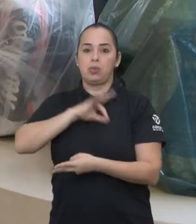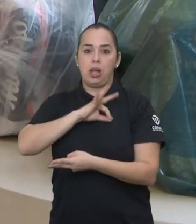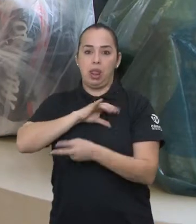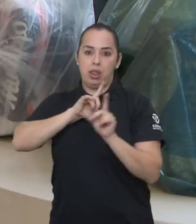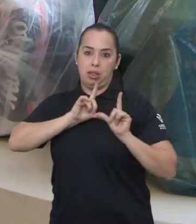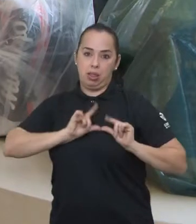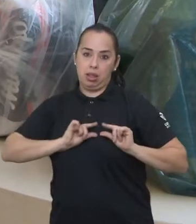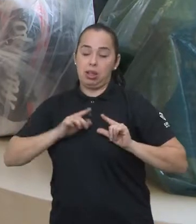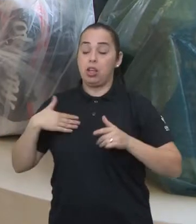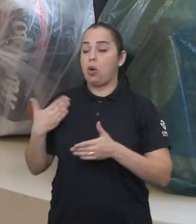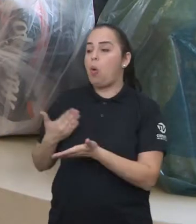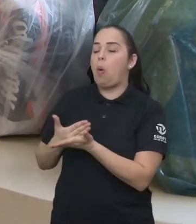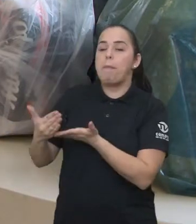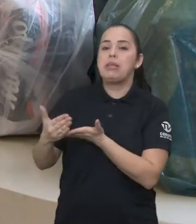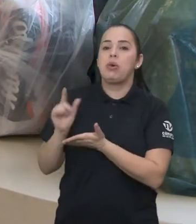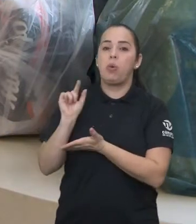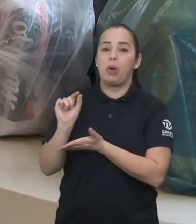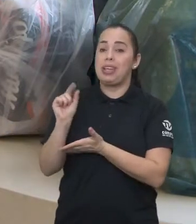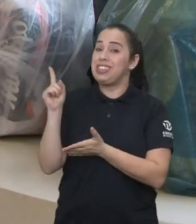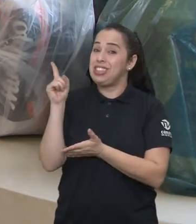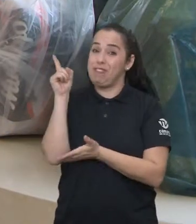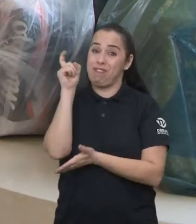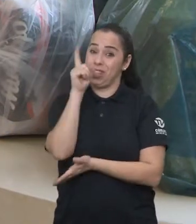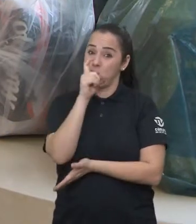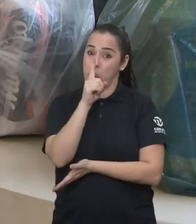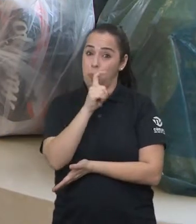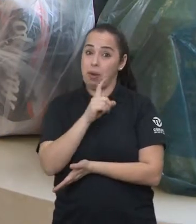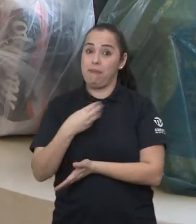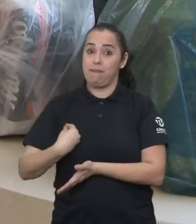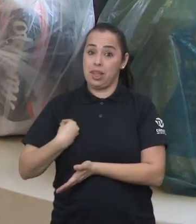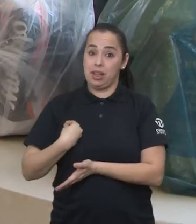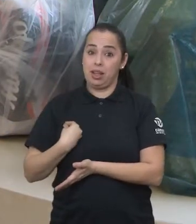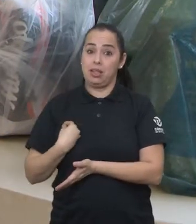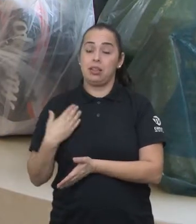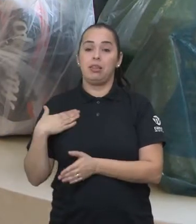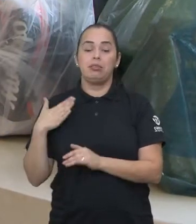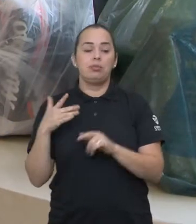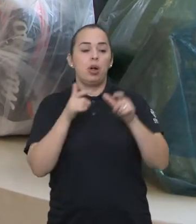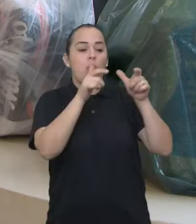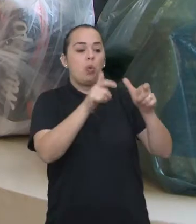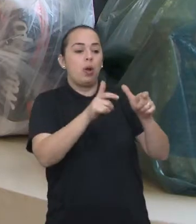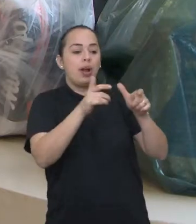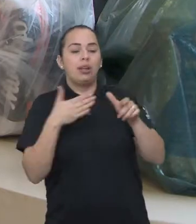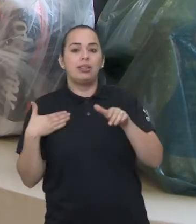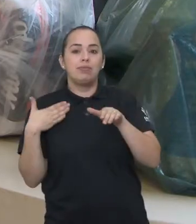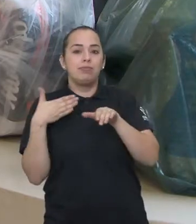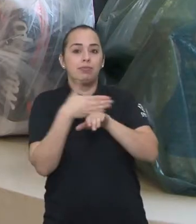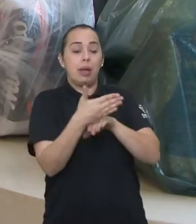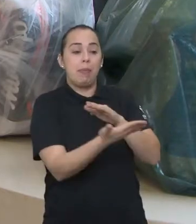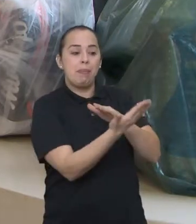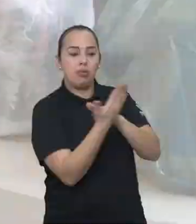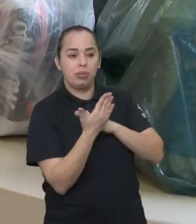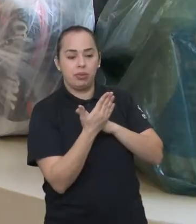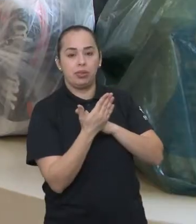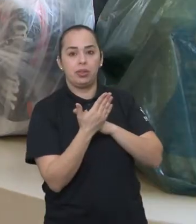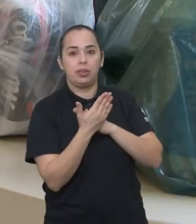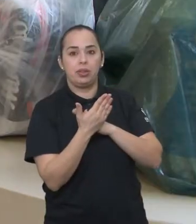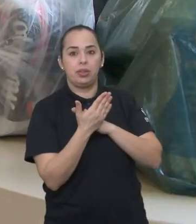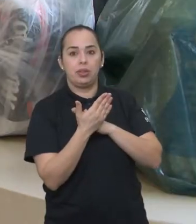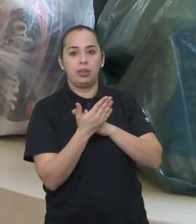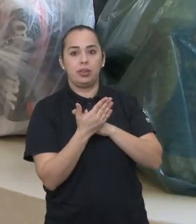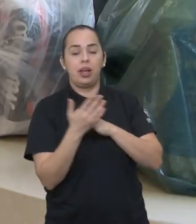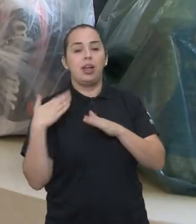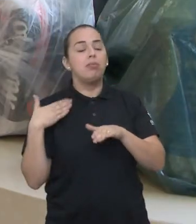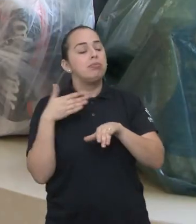reduzido aí a gente começou a passar dificuldade de inchaço com três crianças e o único lugar que eu tive para me ajudar foi aqui a princípio eu